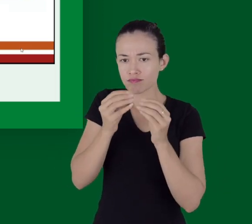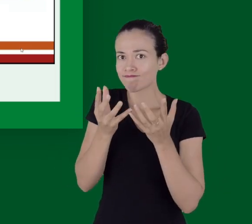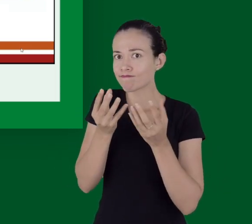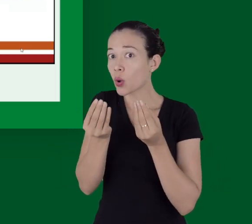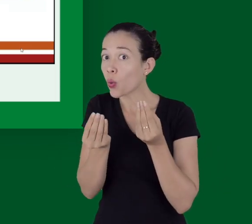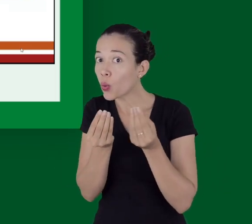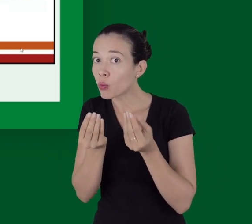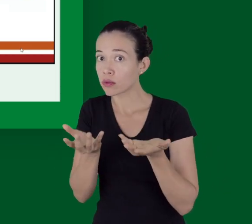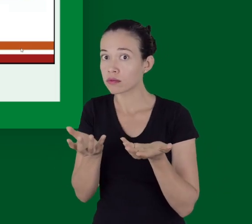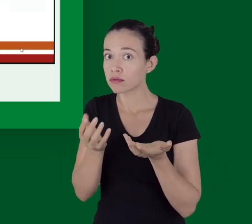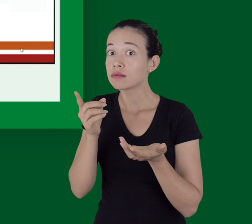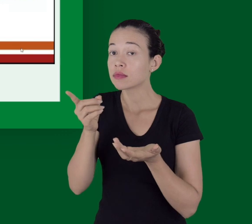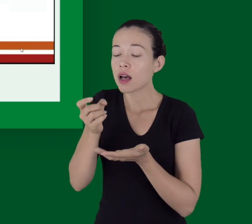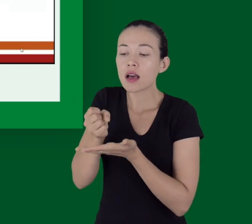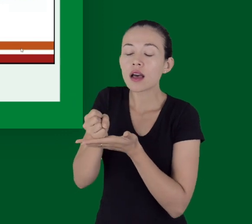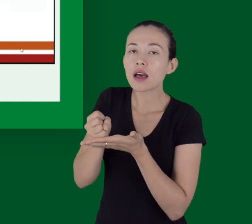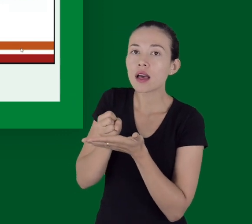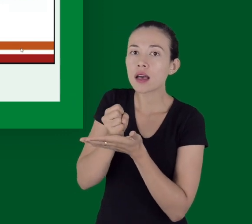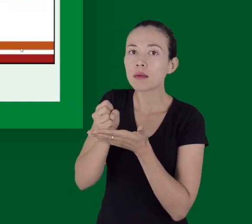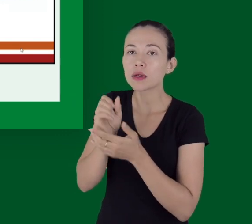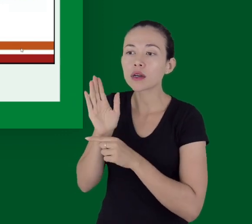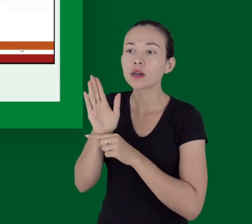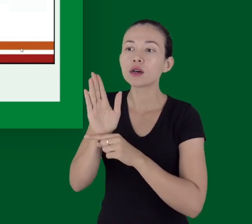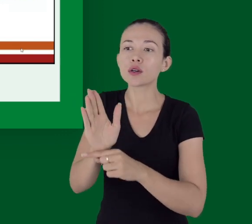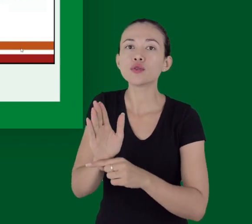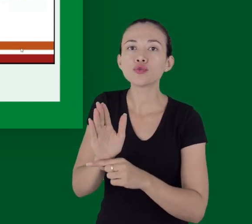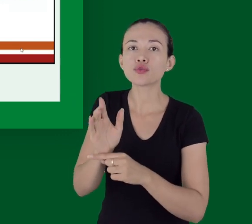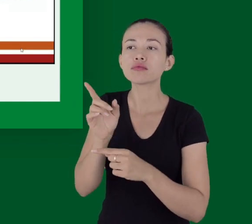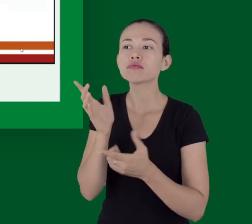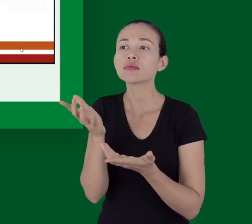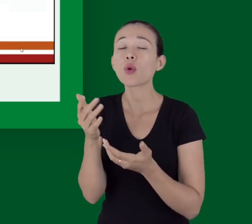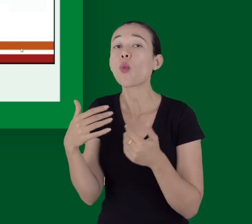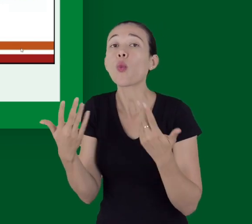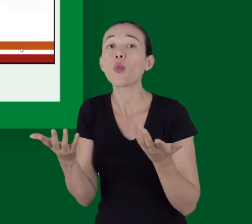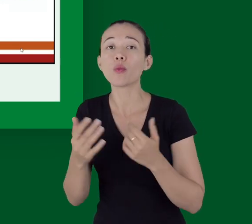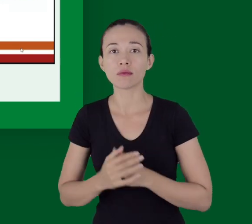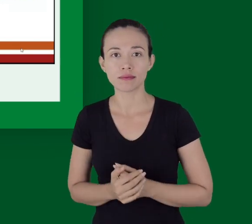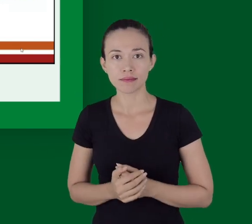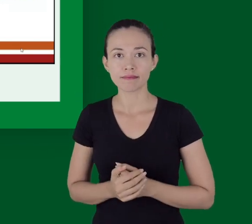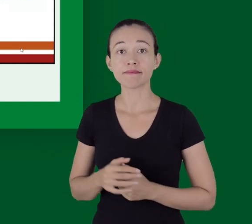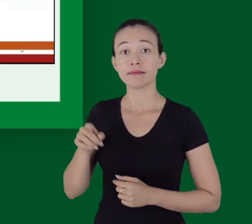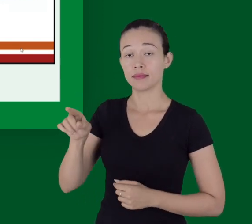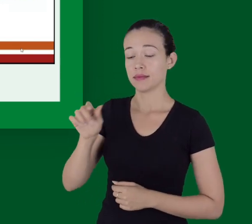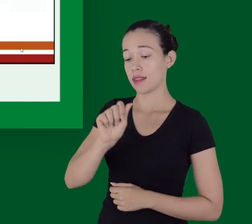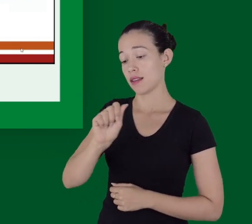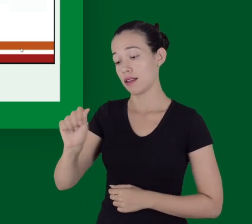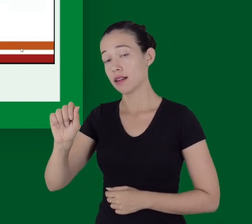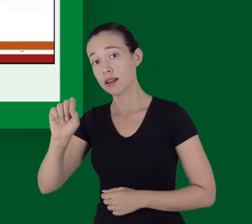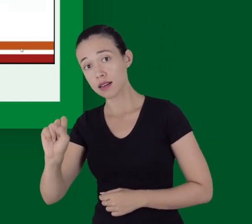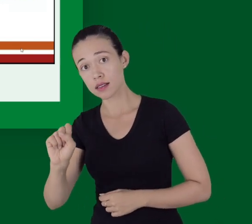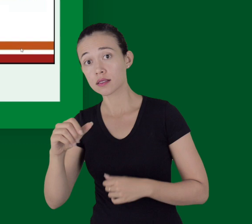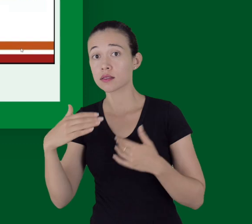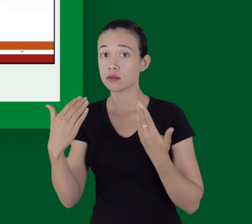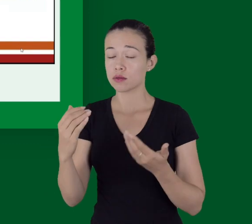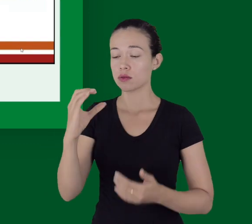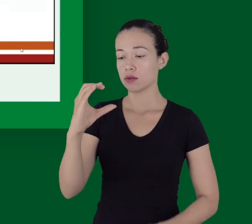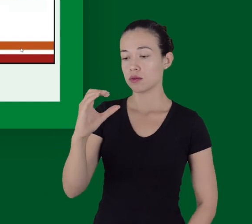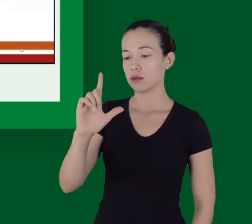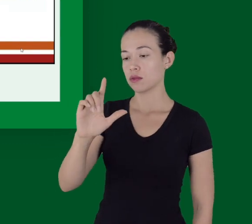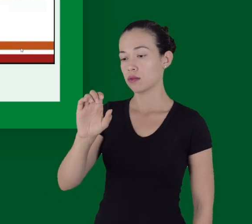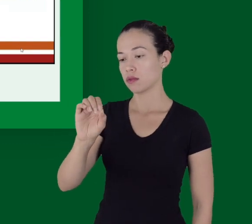não agregar, ela vai ficar solta e o coágulo não vai ser formado. Então, a AS clopidogrel ajuda nessa primeira fase ali do infarto